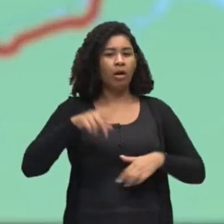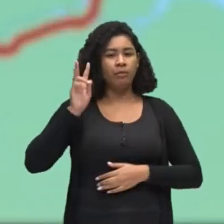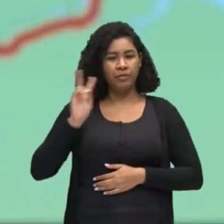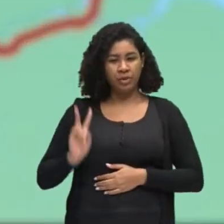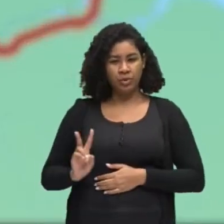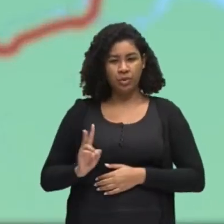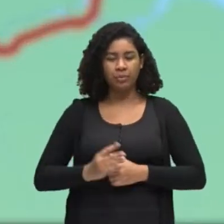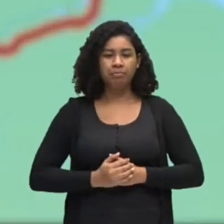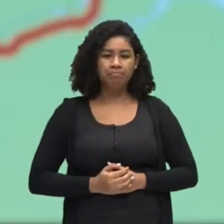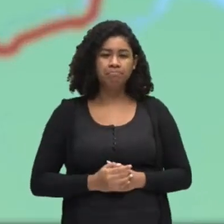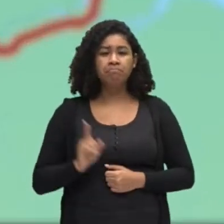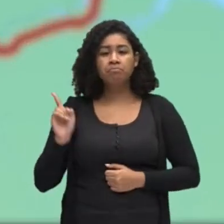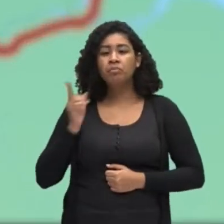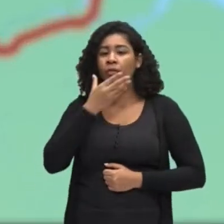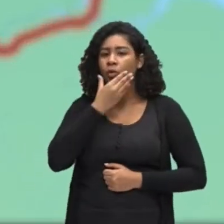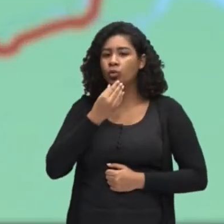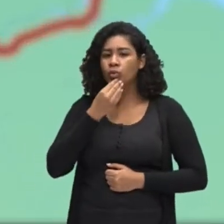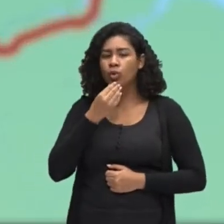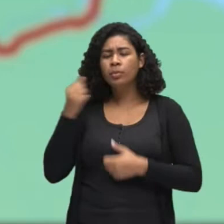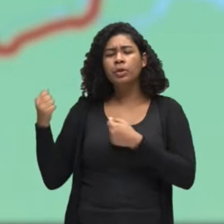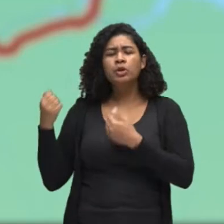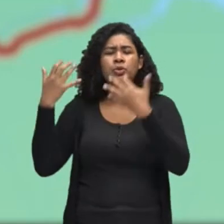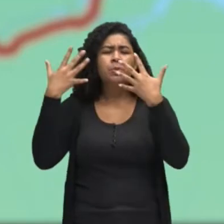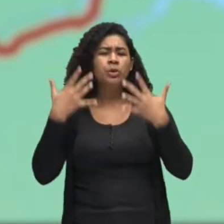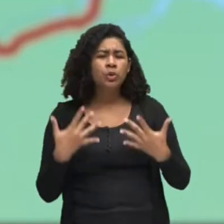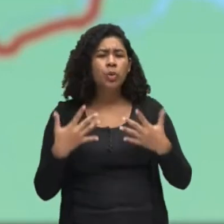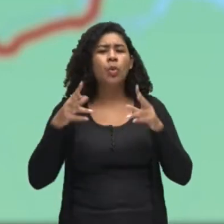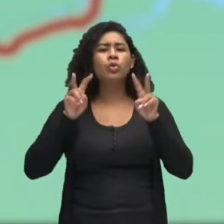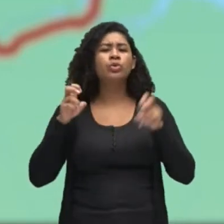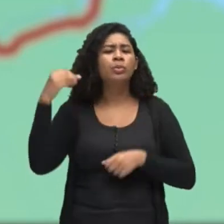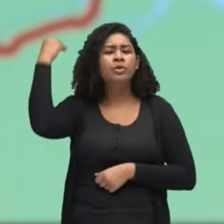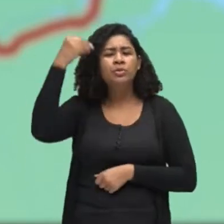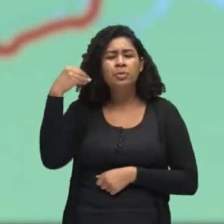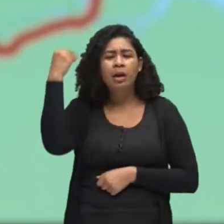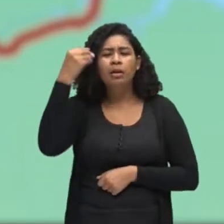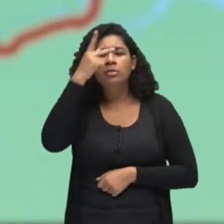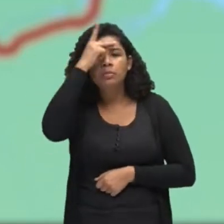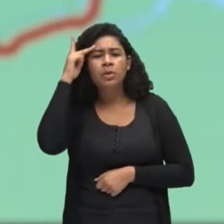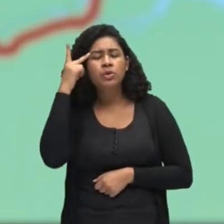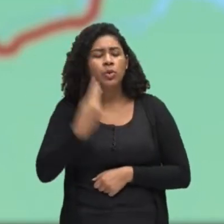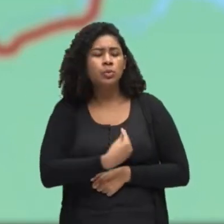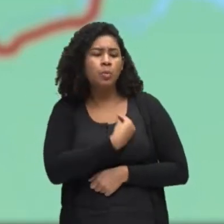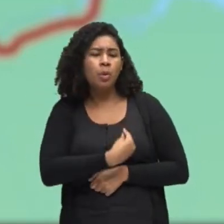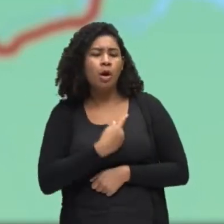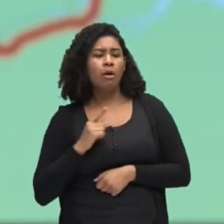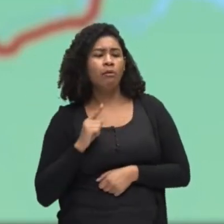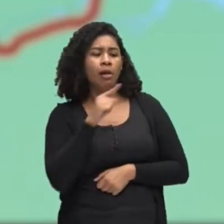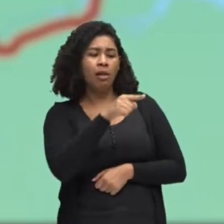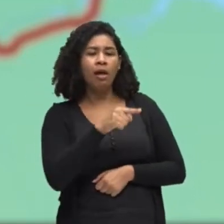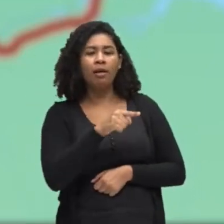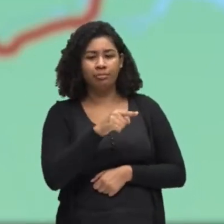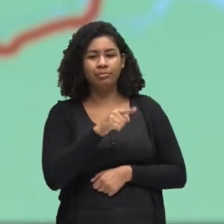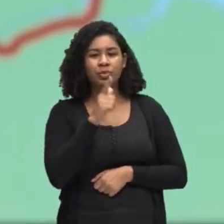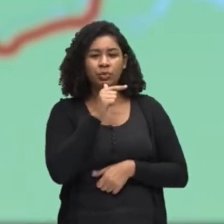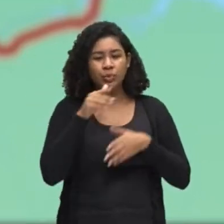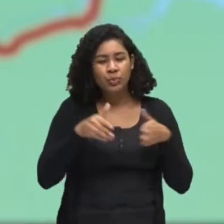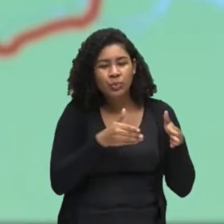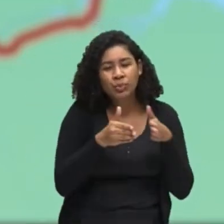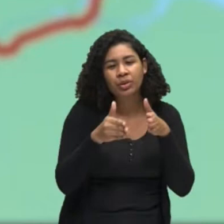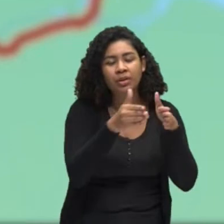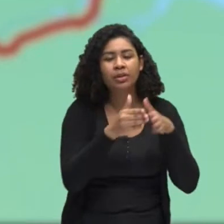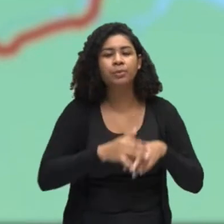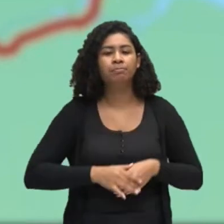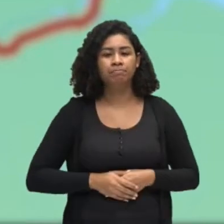cidades e milhões de pessoas instaladas nas margens do Amazonas. Quando expedições posteriores navegaram pelo